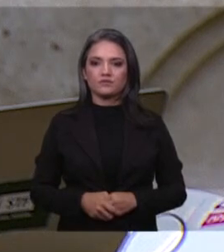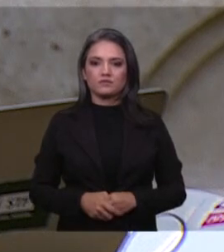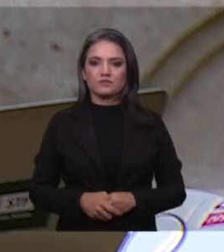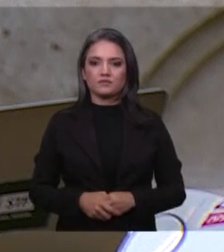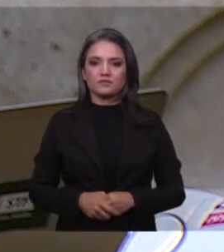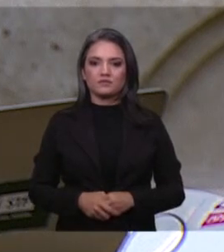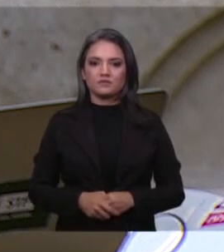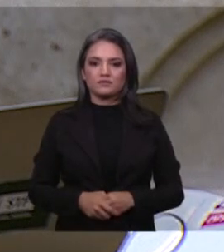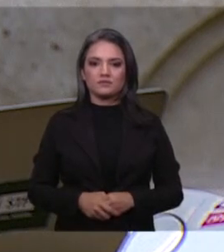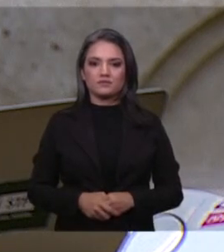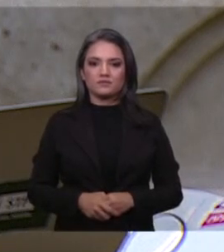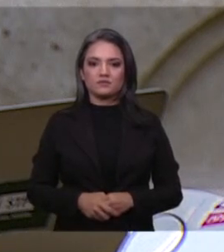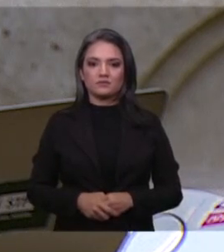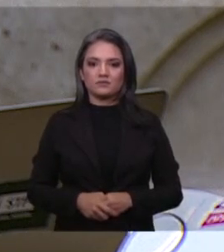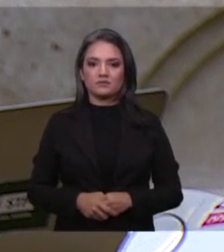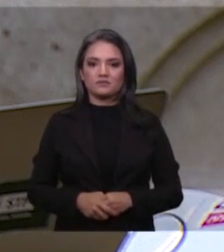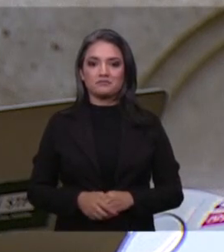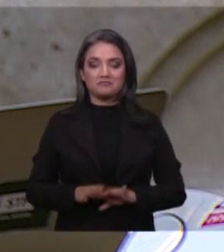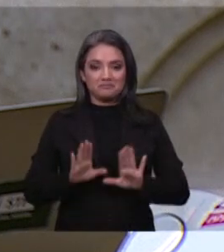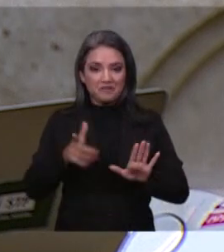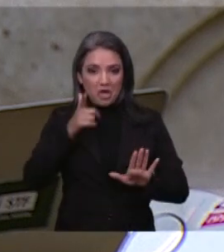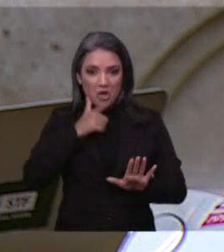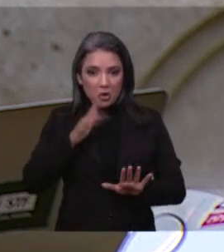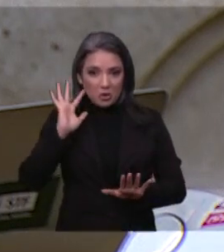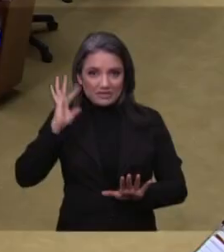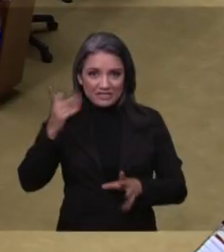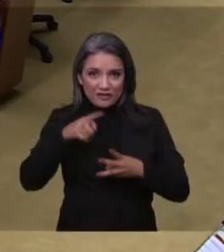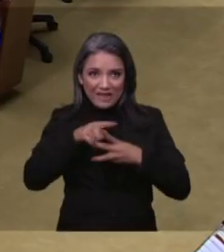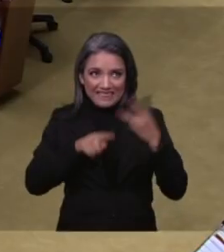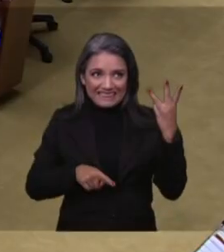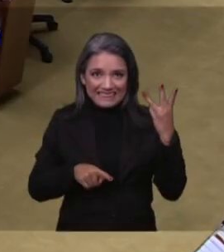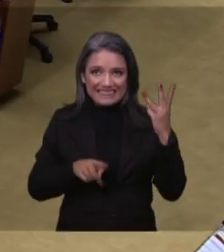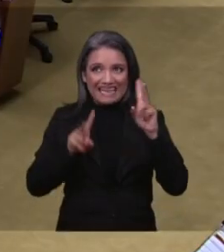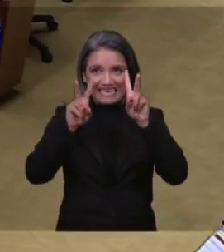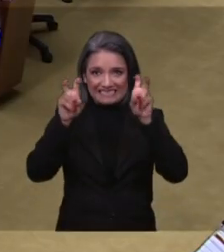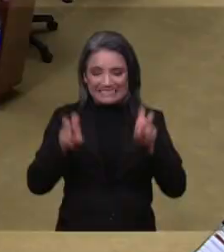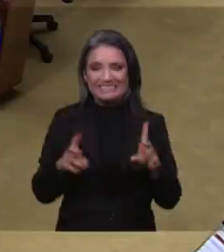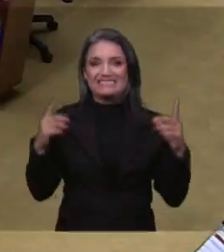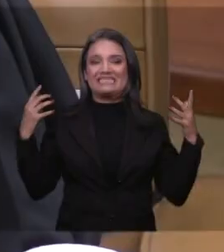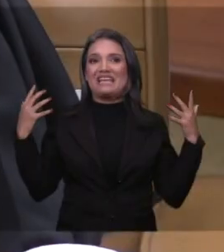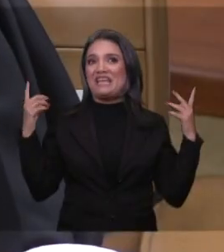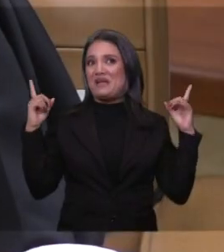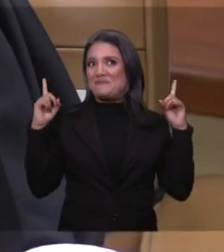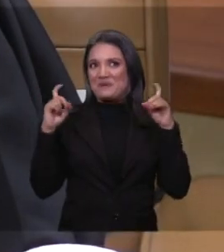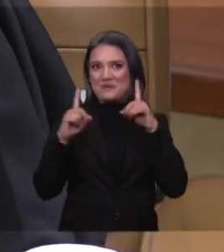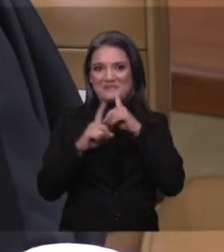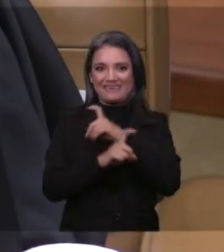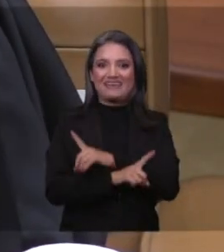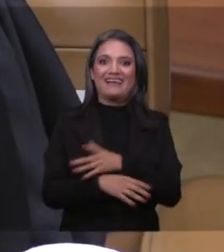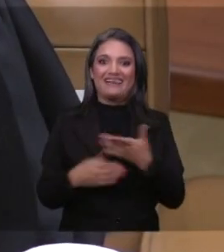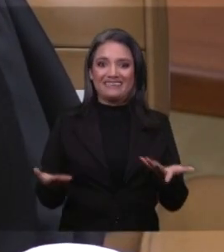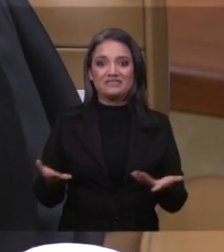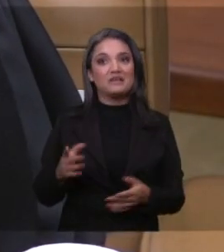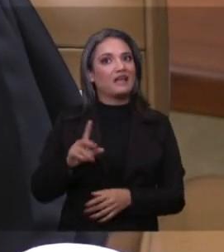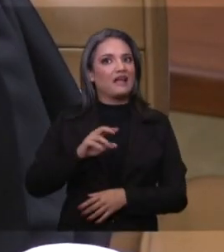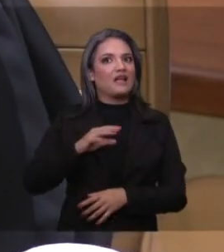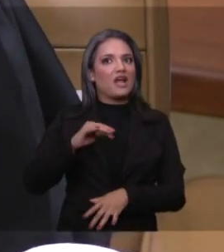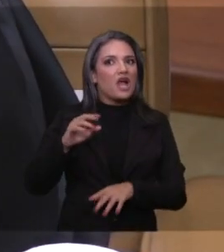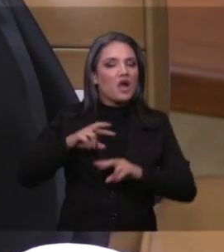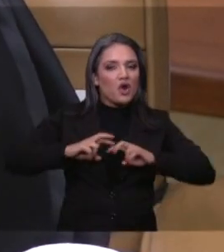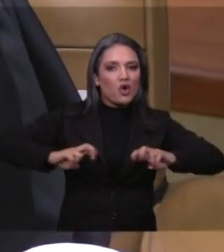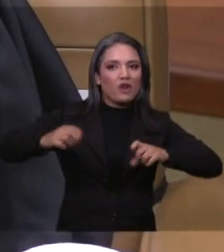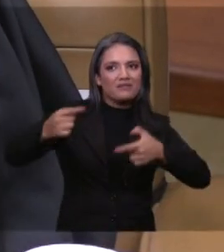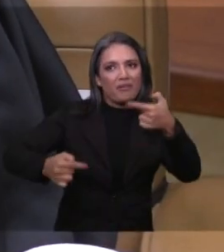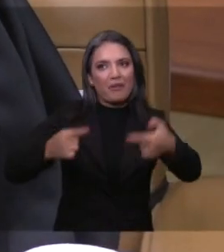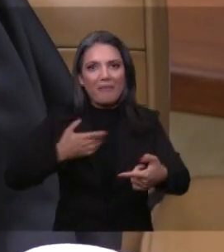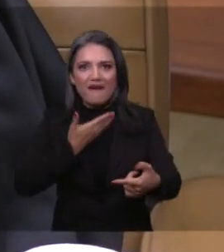Agora, presidente, só... conseguimos resolver três casos complicados num dia só. Não é fácil construir colegiadamente, mas é possível.